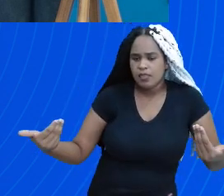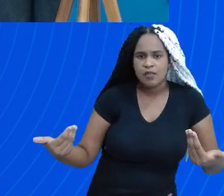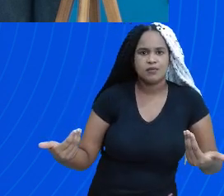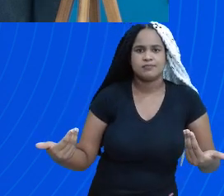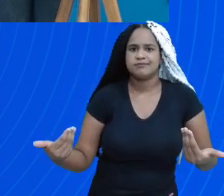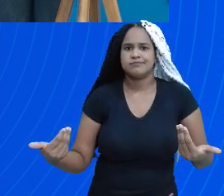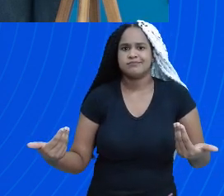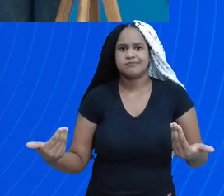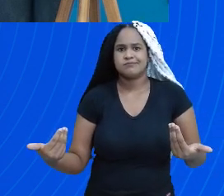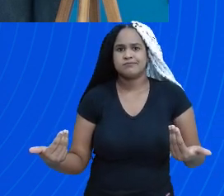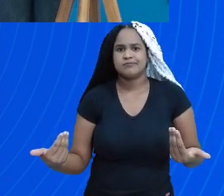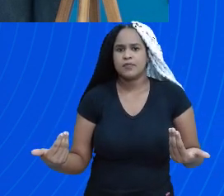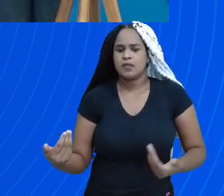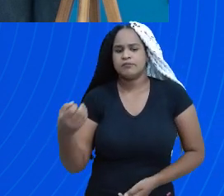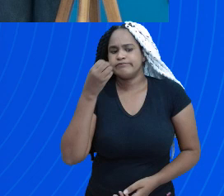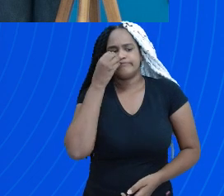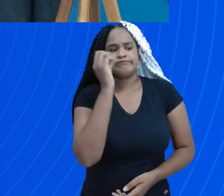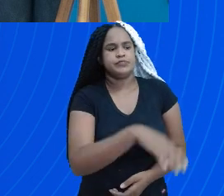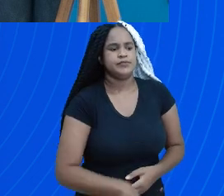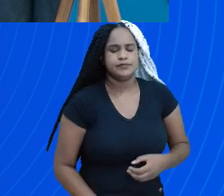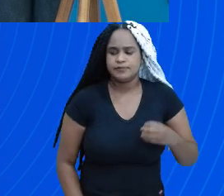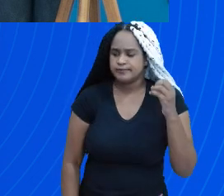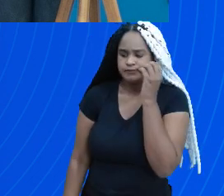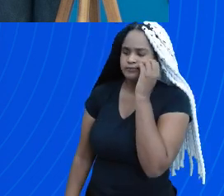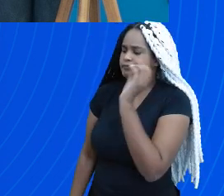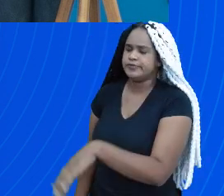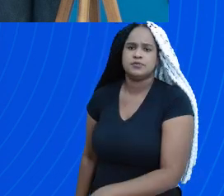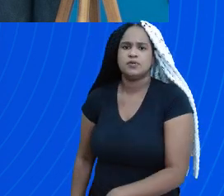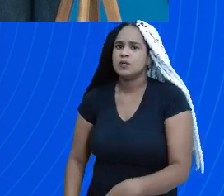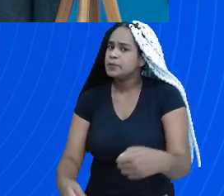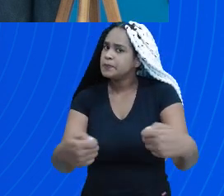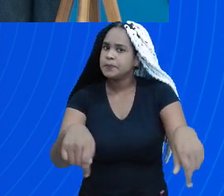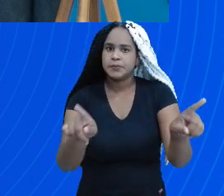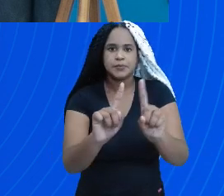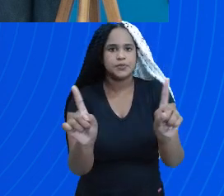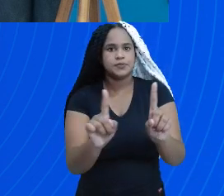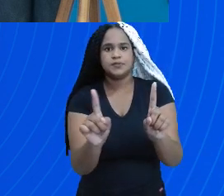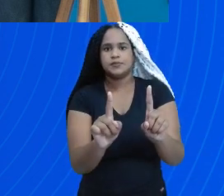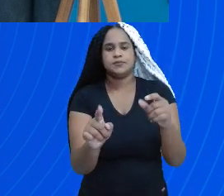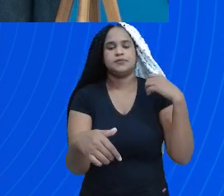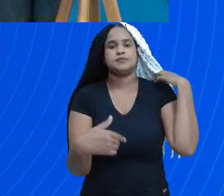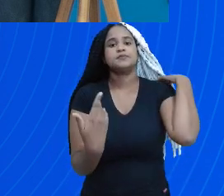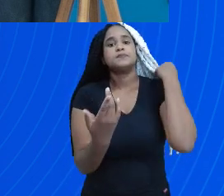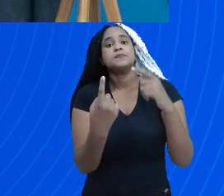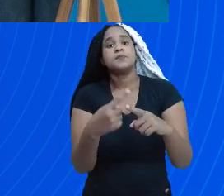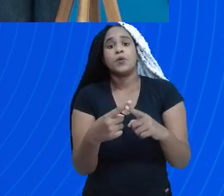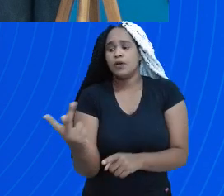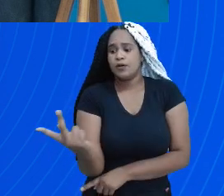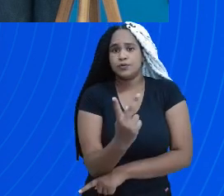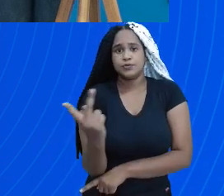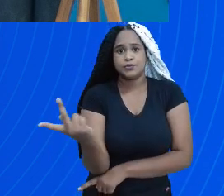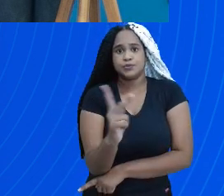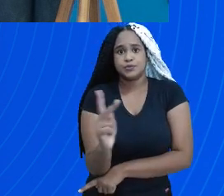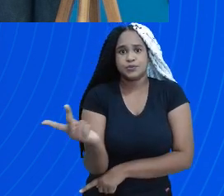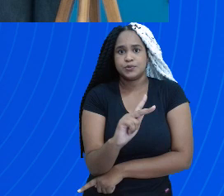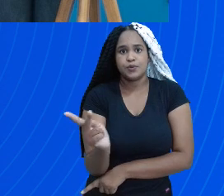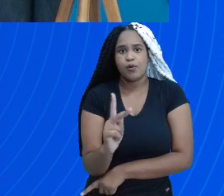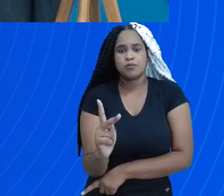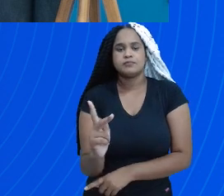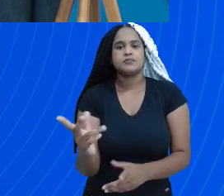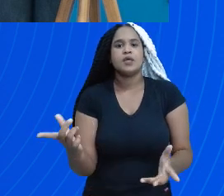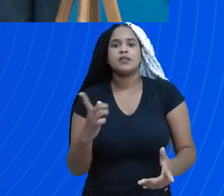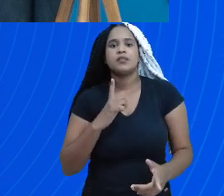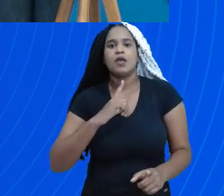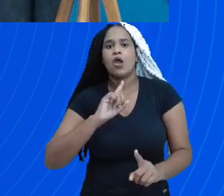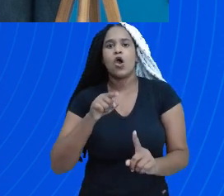precisa haver intolerância, quando na realidade os personagens desses dois ambientes buscam